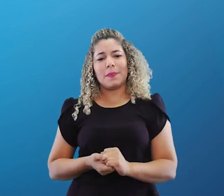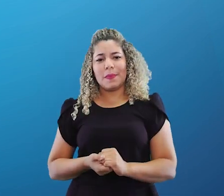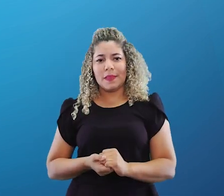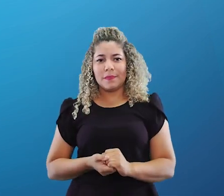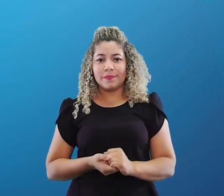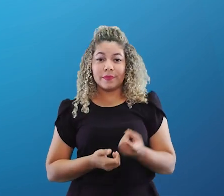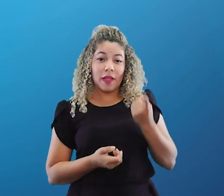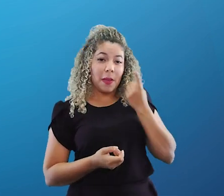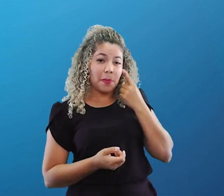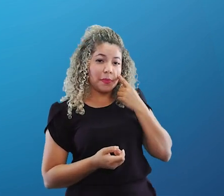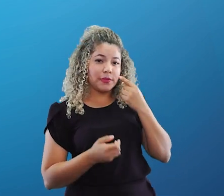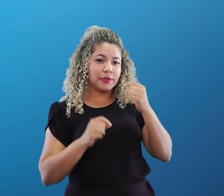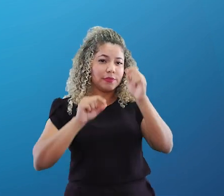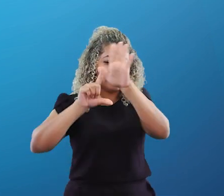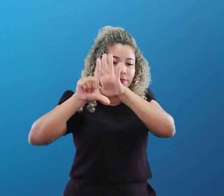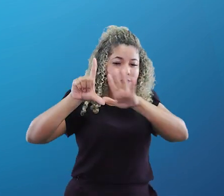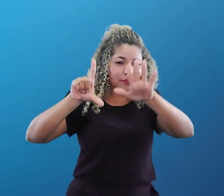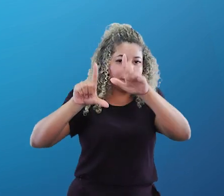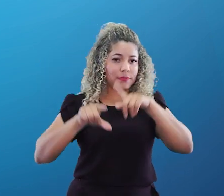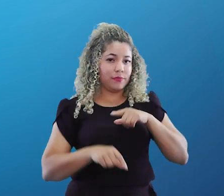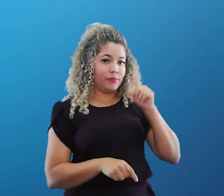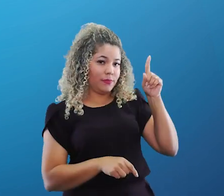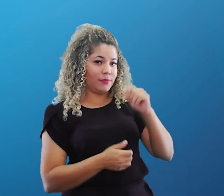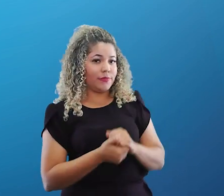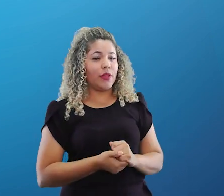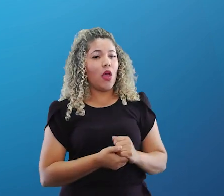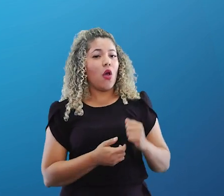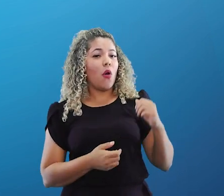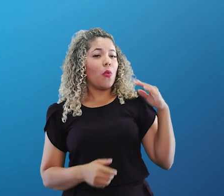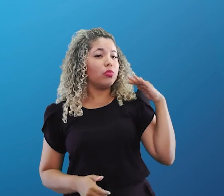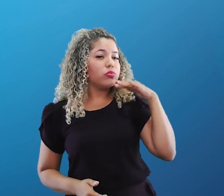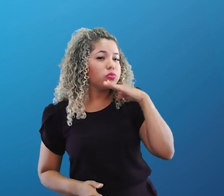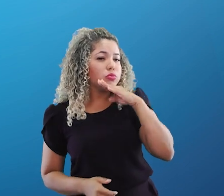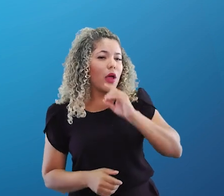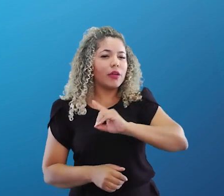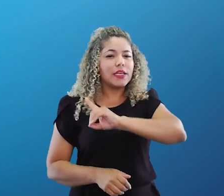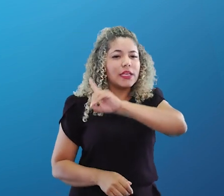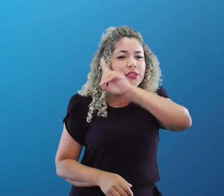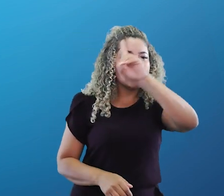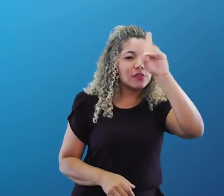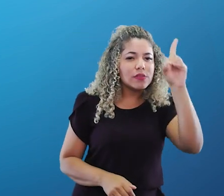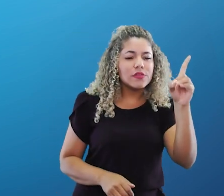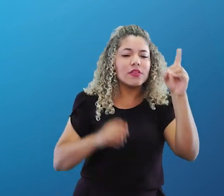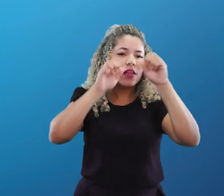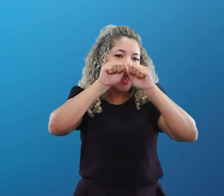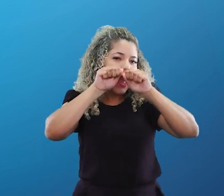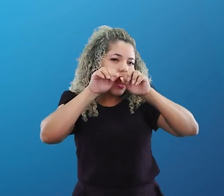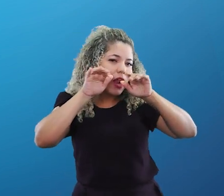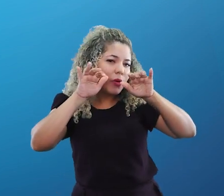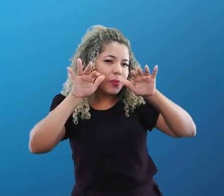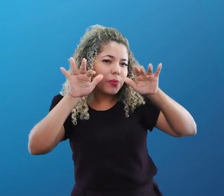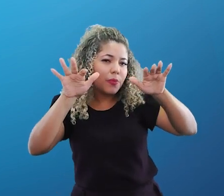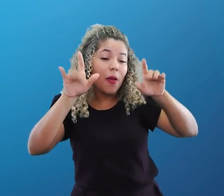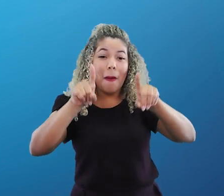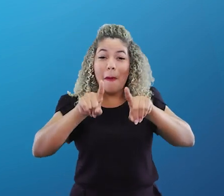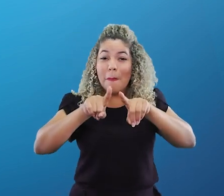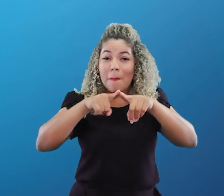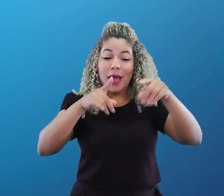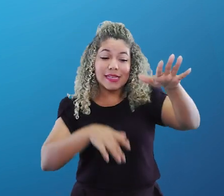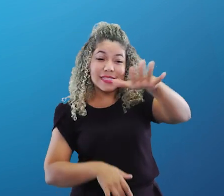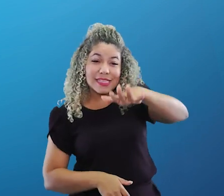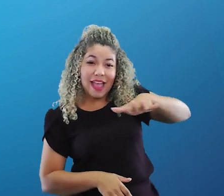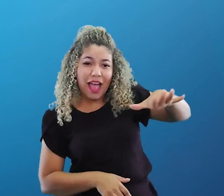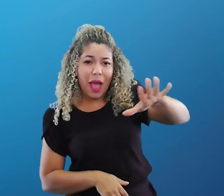Vamos observar esse esquema. Nós temos aqui o ar quente durante o dia, ele é dissipado, porém em regiões